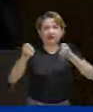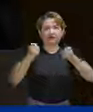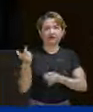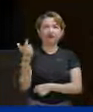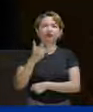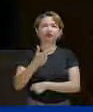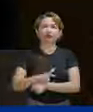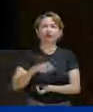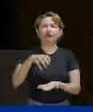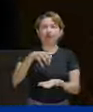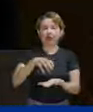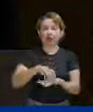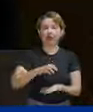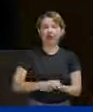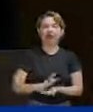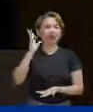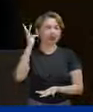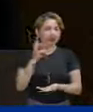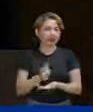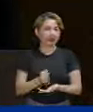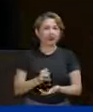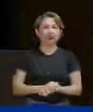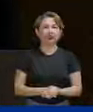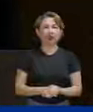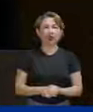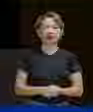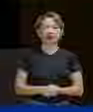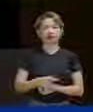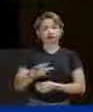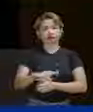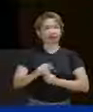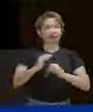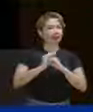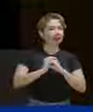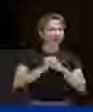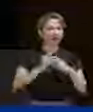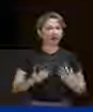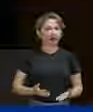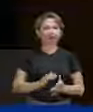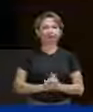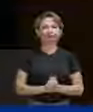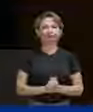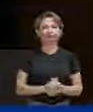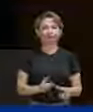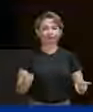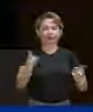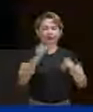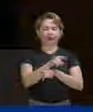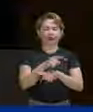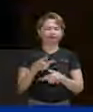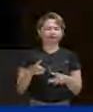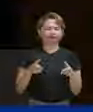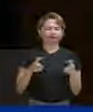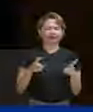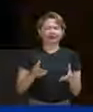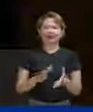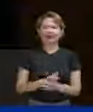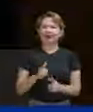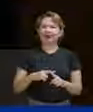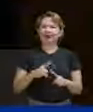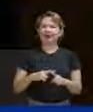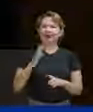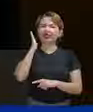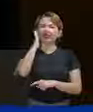reavaliar o mérito da decisão proferida por esse tribunal. A alegada contradição não se verifica, uma vez que a